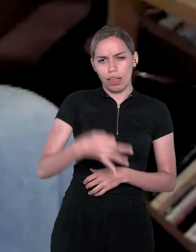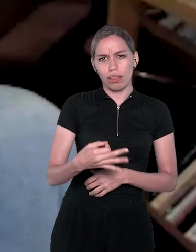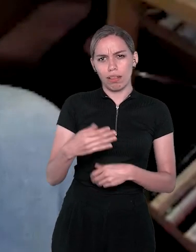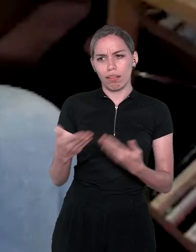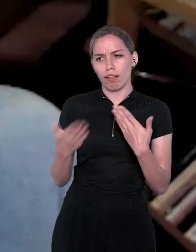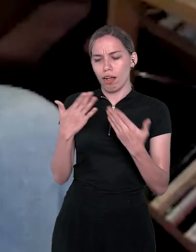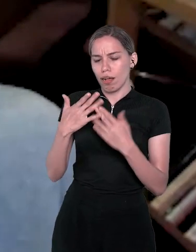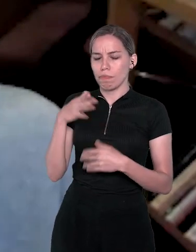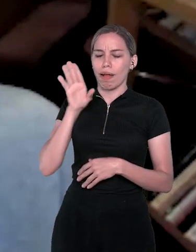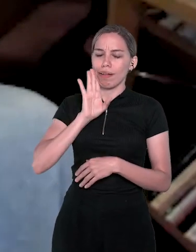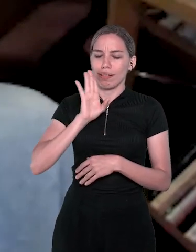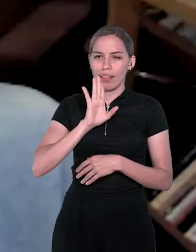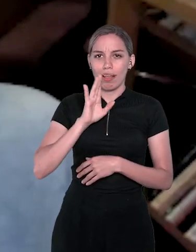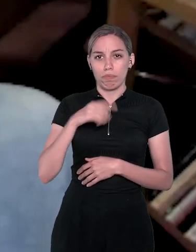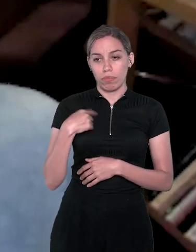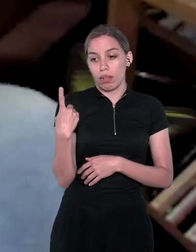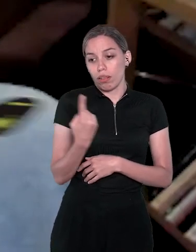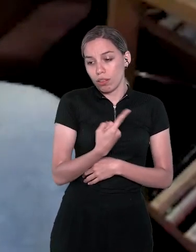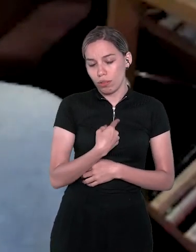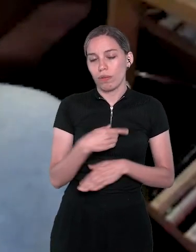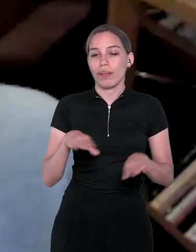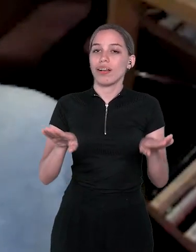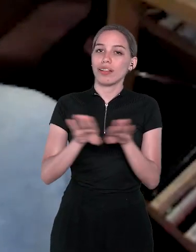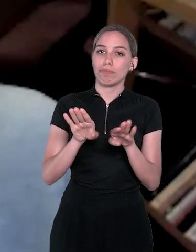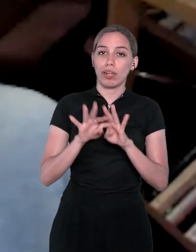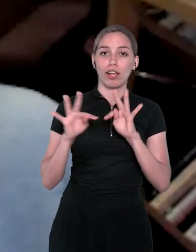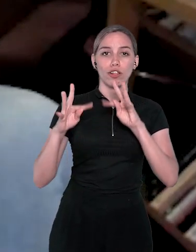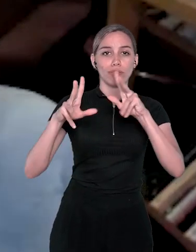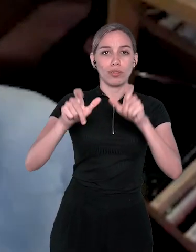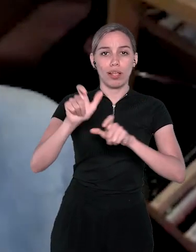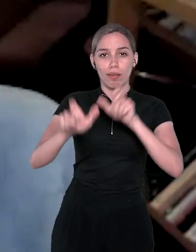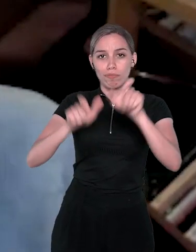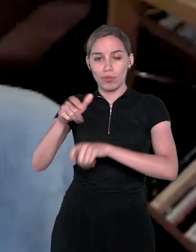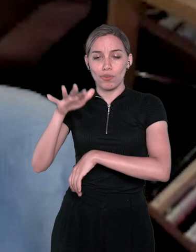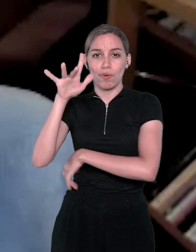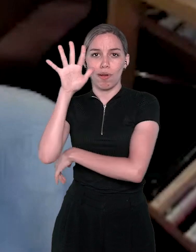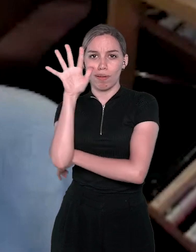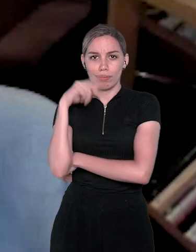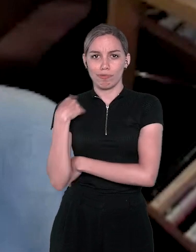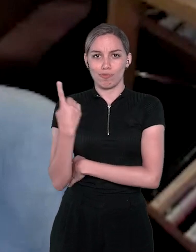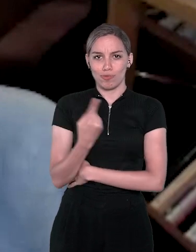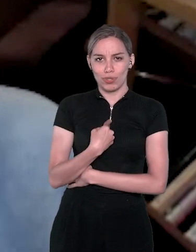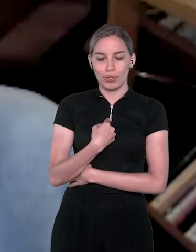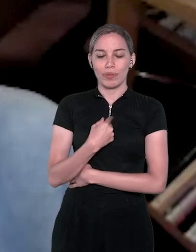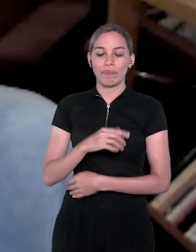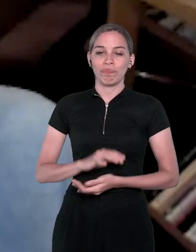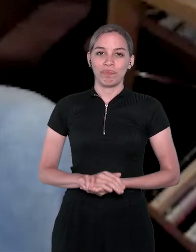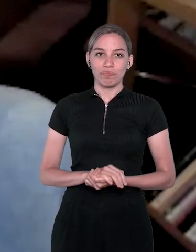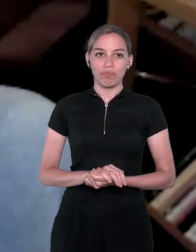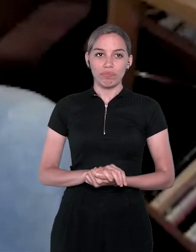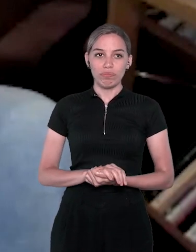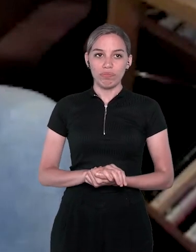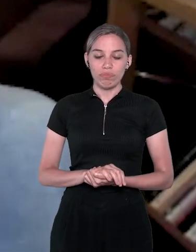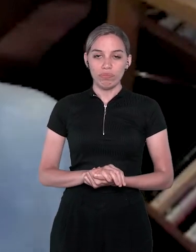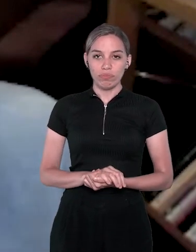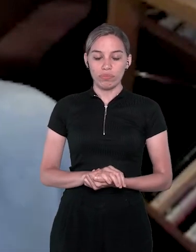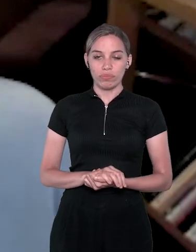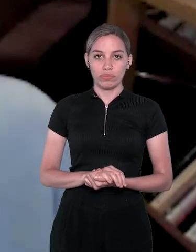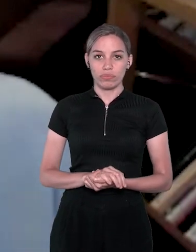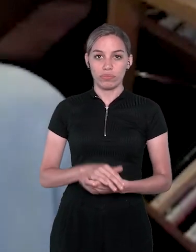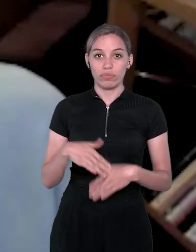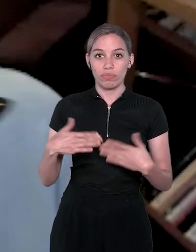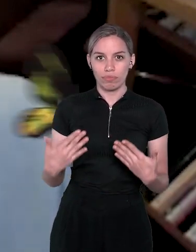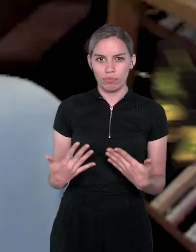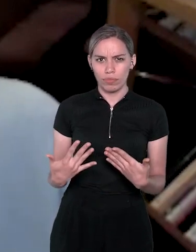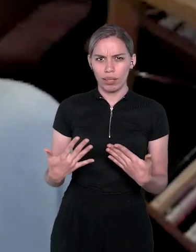é um homem branco de cabelos grisalhos e sem barba. Sérgio usa um óculos de hastes pretas e veste uma camisa de tom cinza